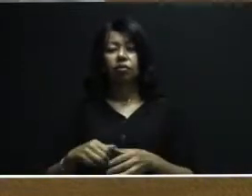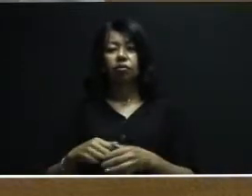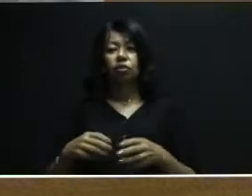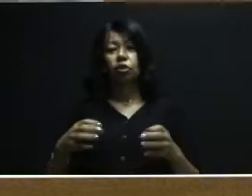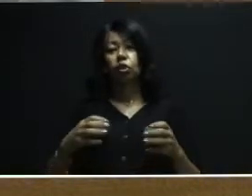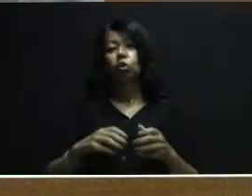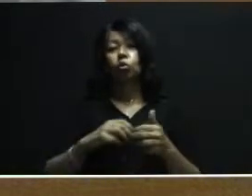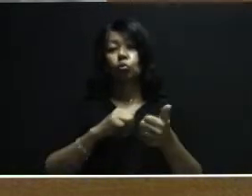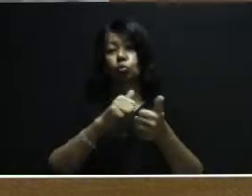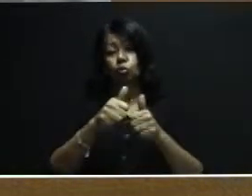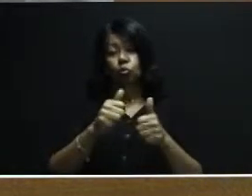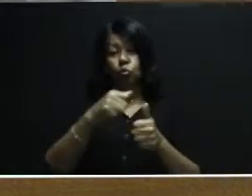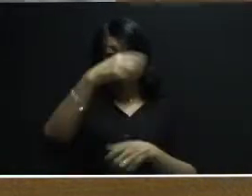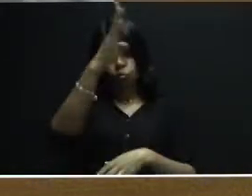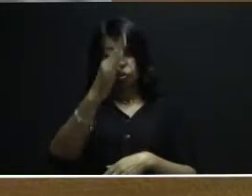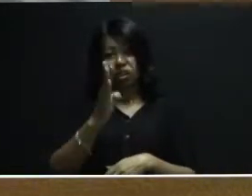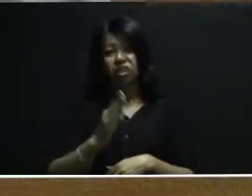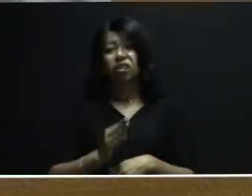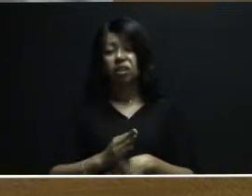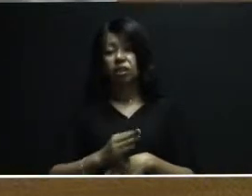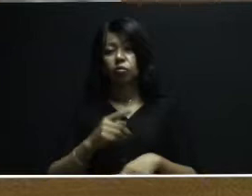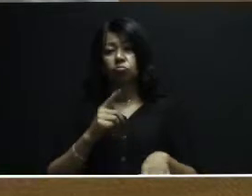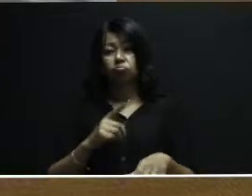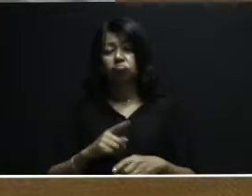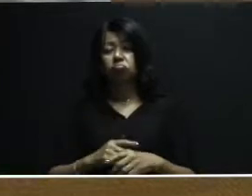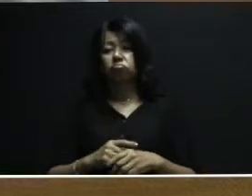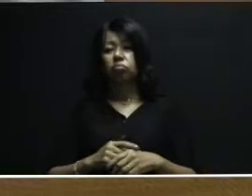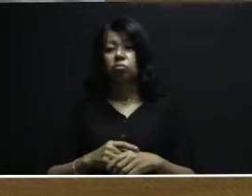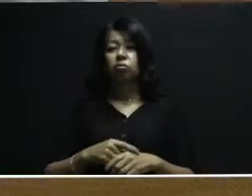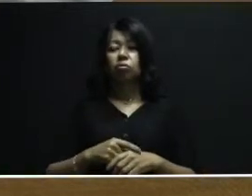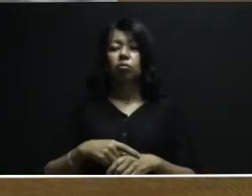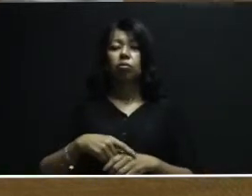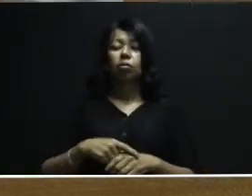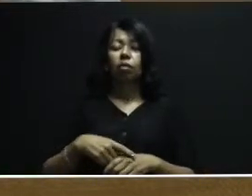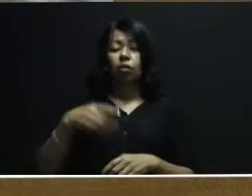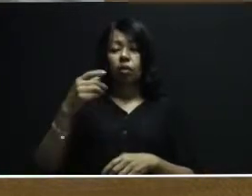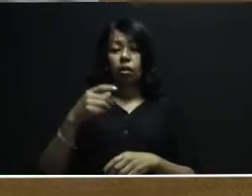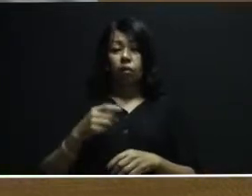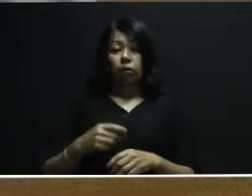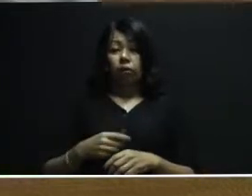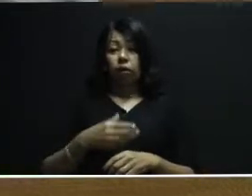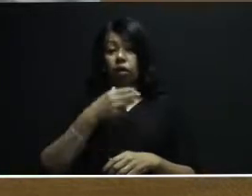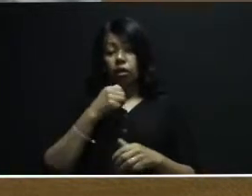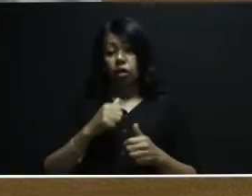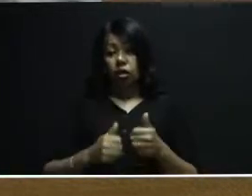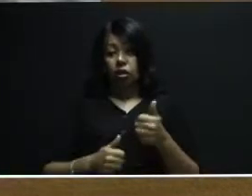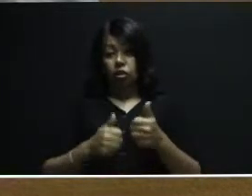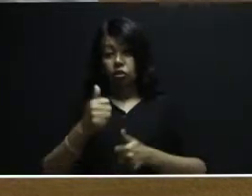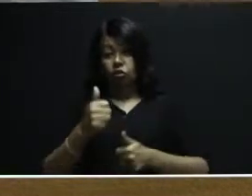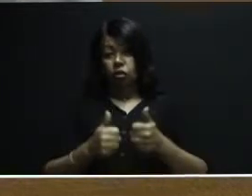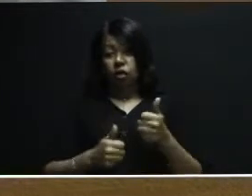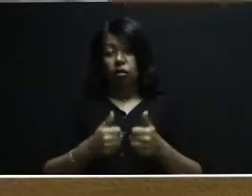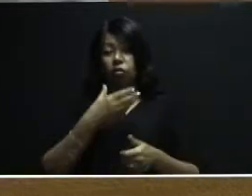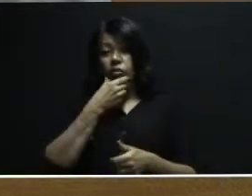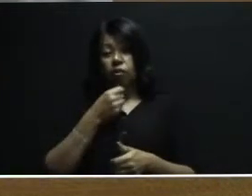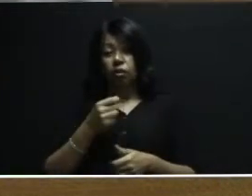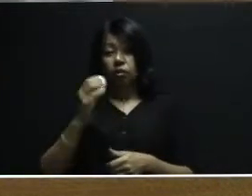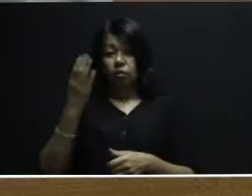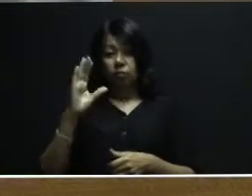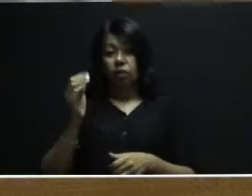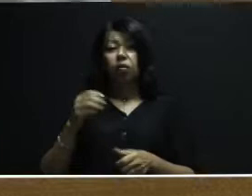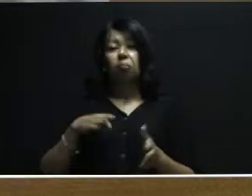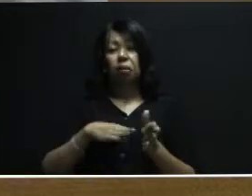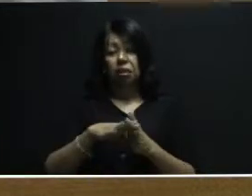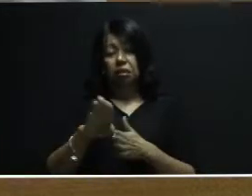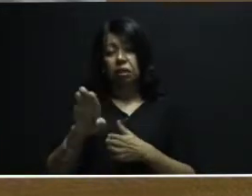brasileira, durante um bom período, jogadores de Cubatão, 4, passarem pela seleção brasileira.